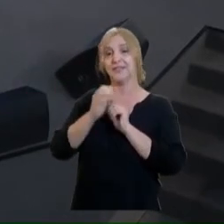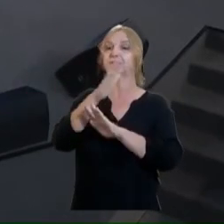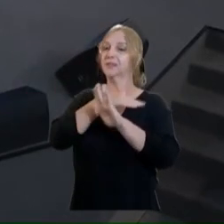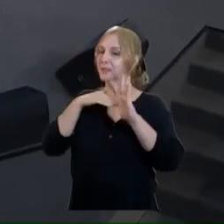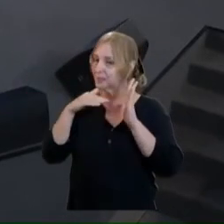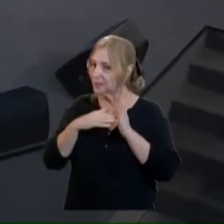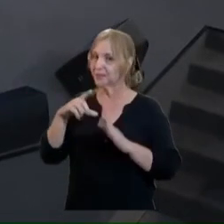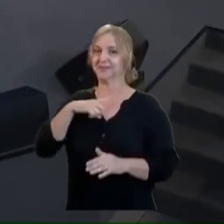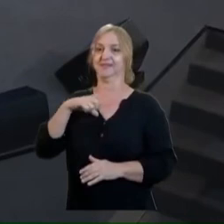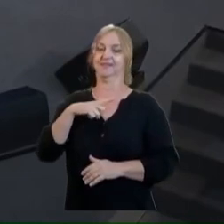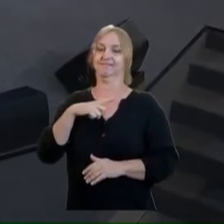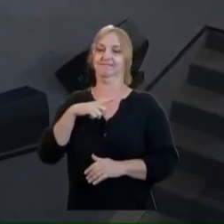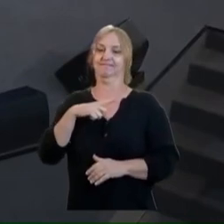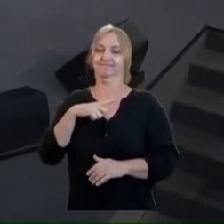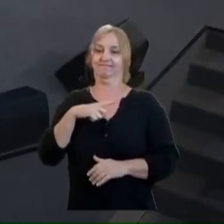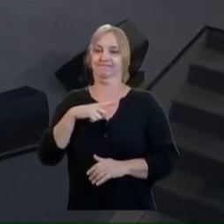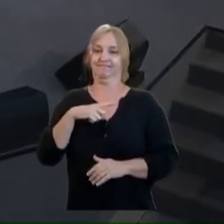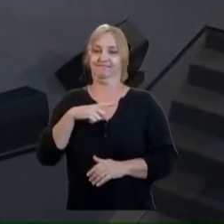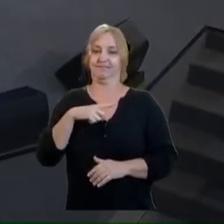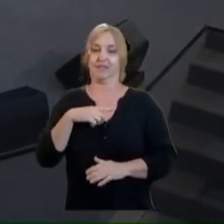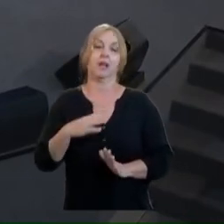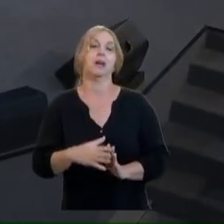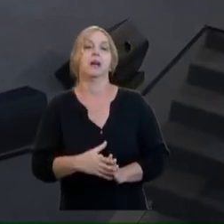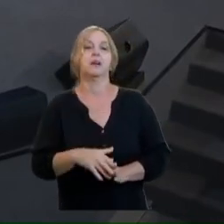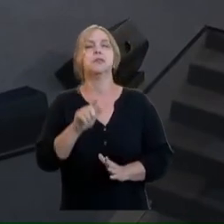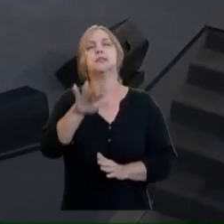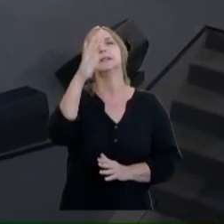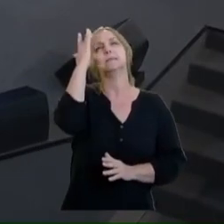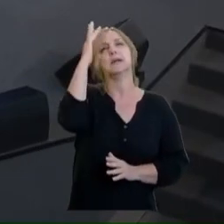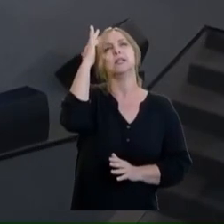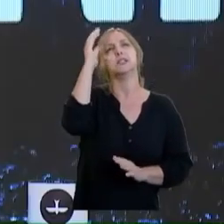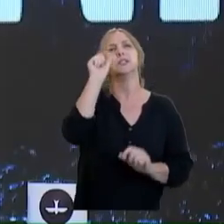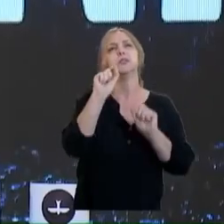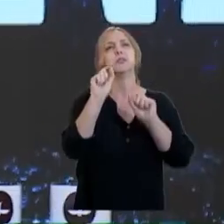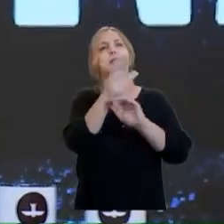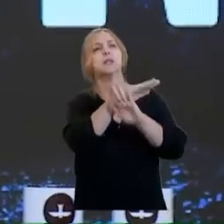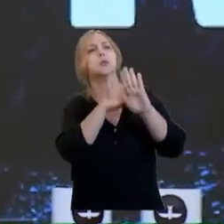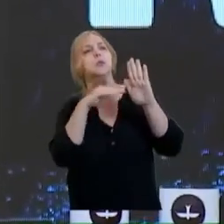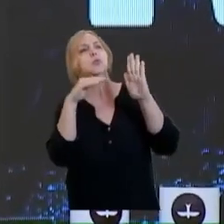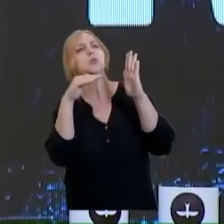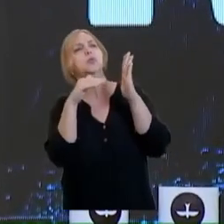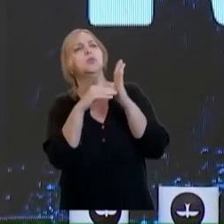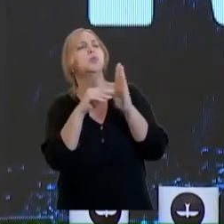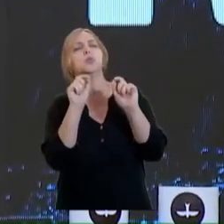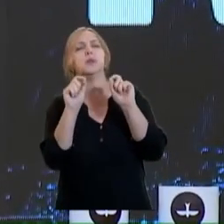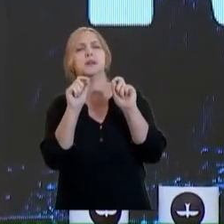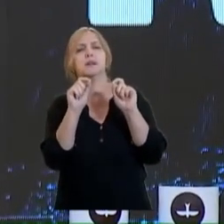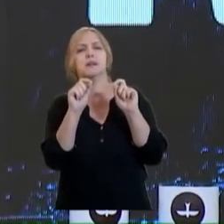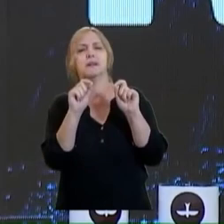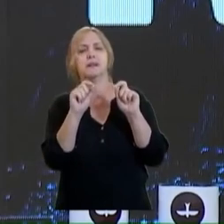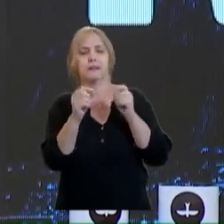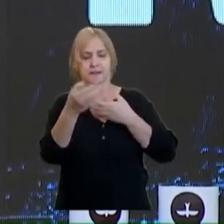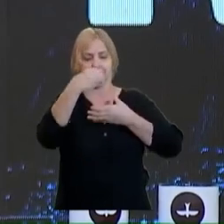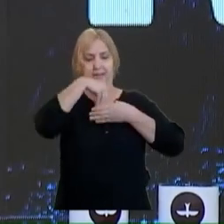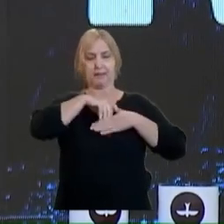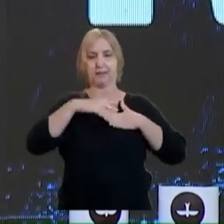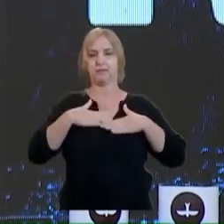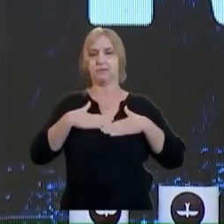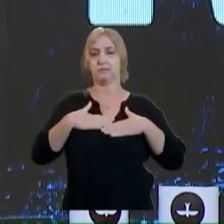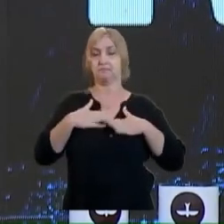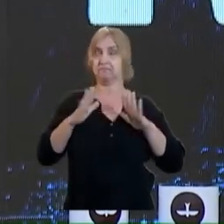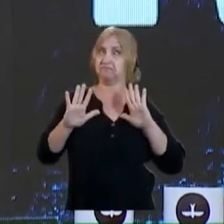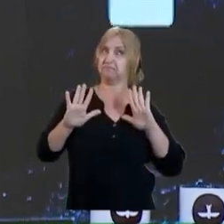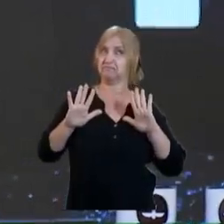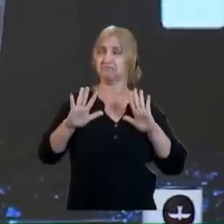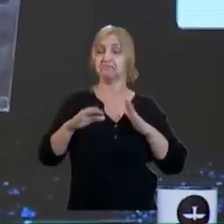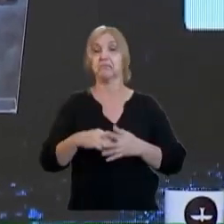tudo. Nem sempre o tudo que você imagina é aquele tudo que você tem dentro de você.